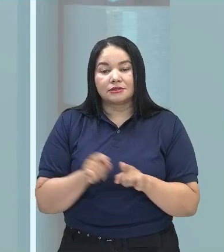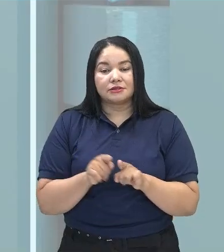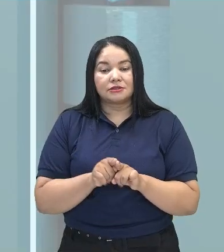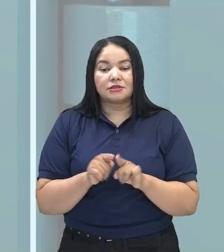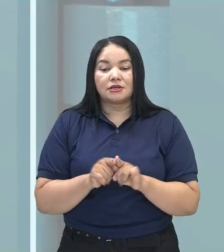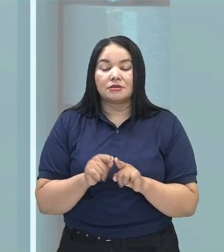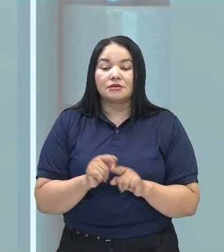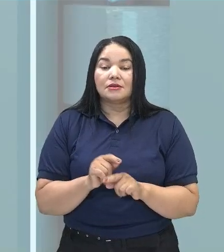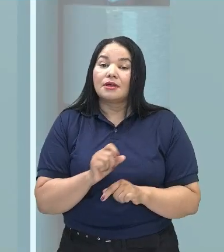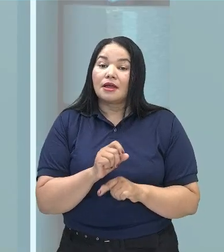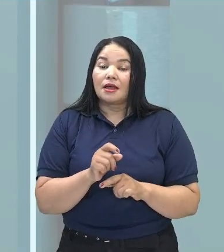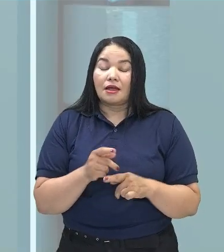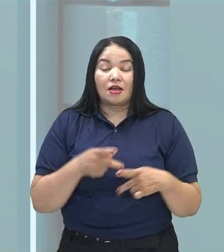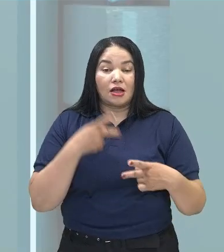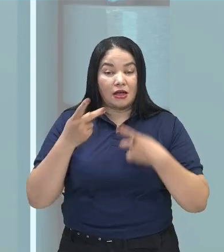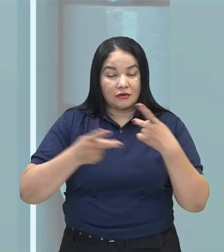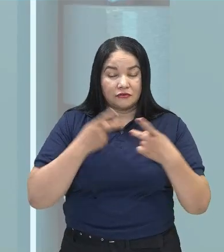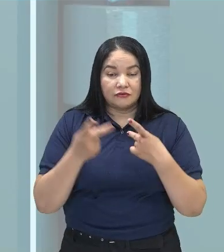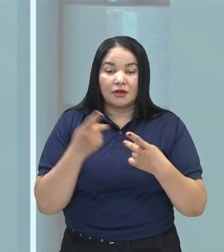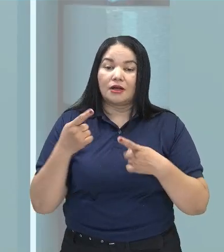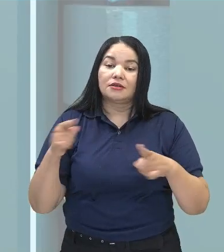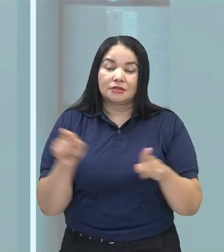aquilo que você vai transmitir.